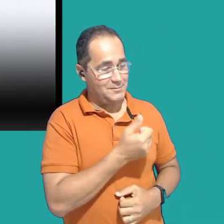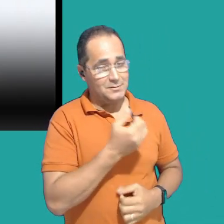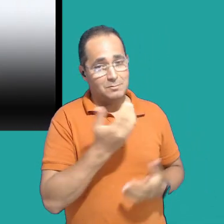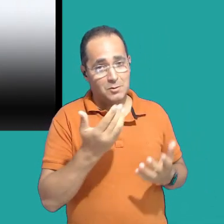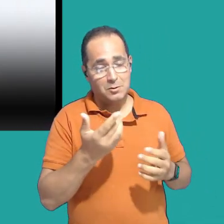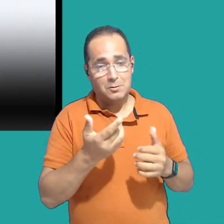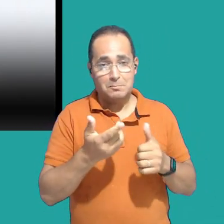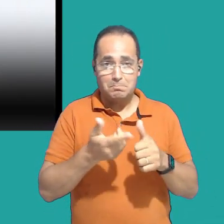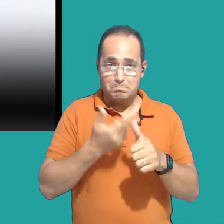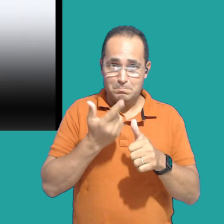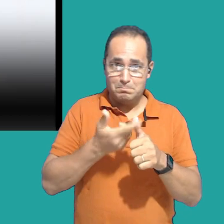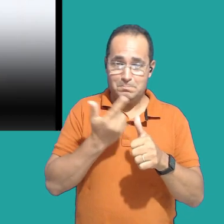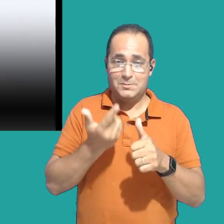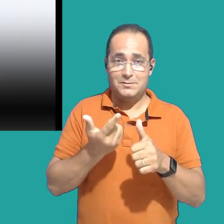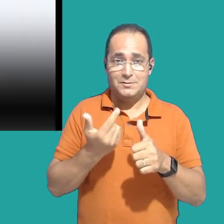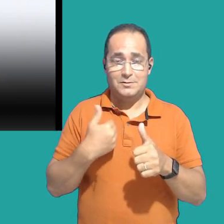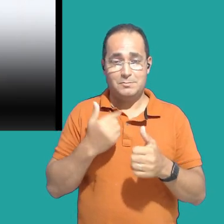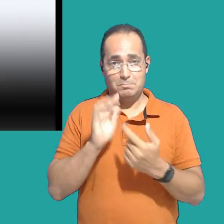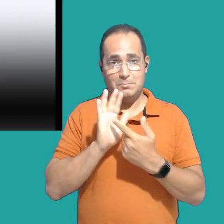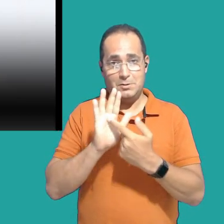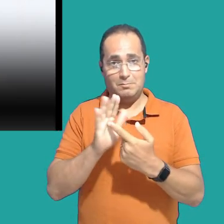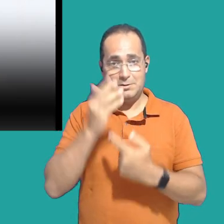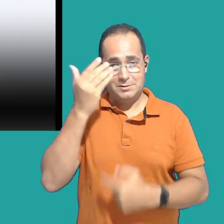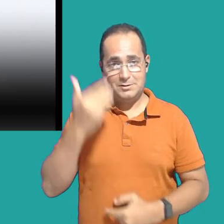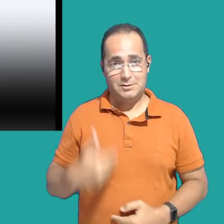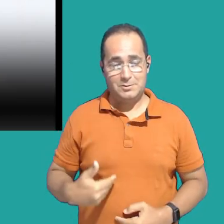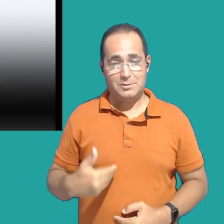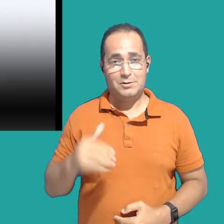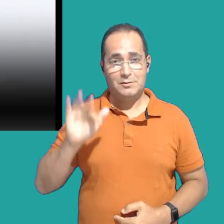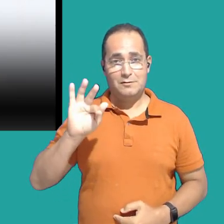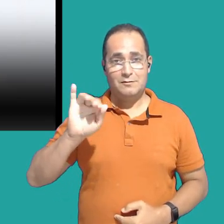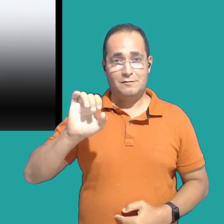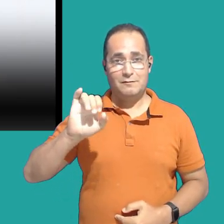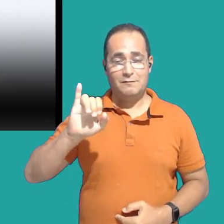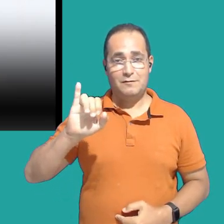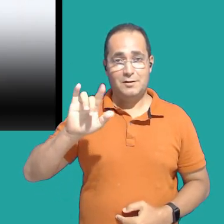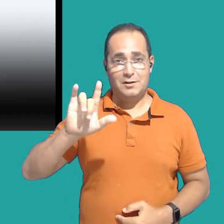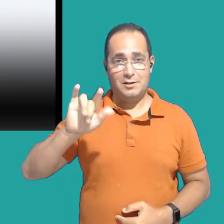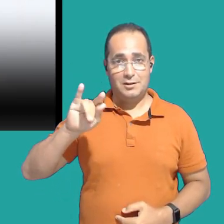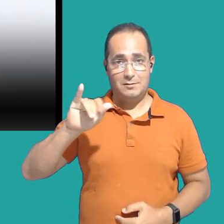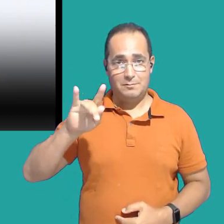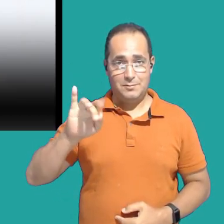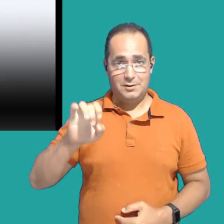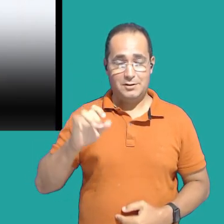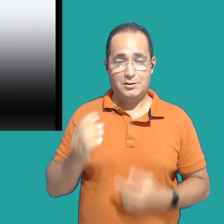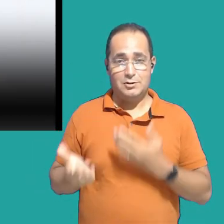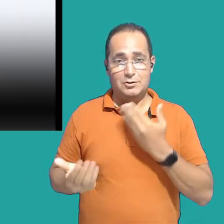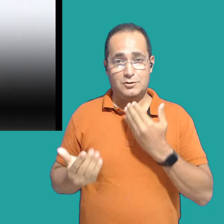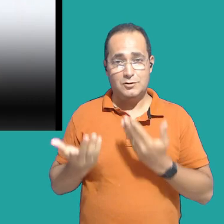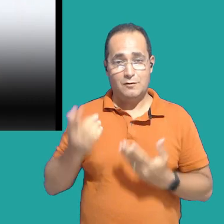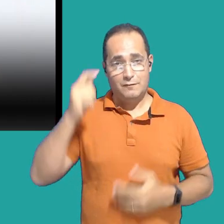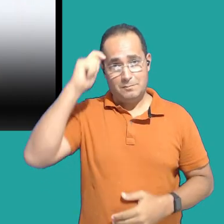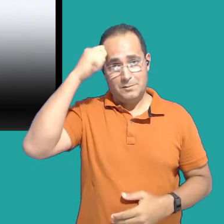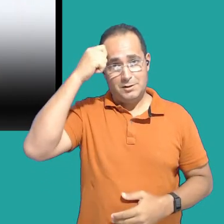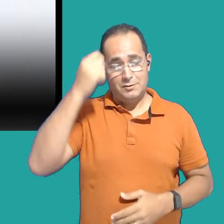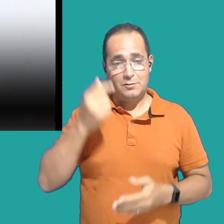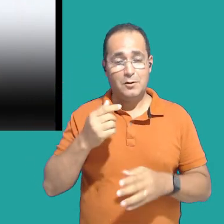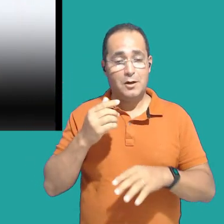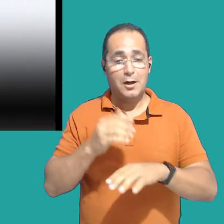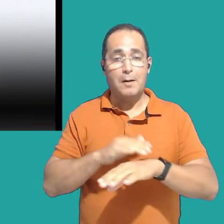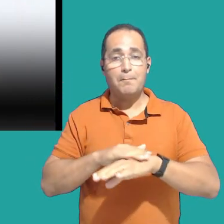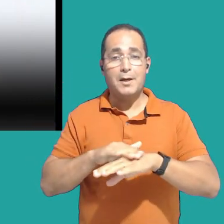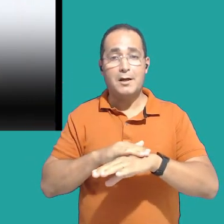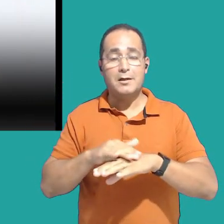Tá bom. Bom, primeiramente, apresentando-me, eu sou o Felipe Neves, um jovem preto de